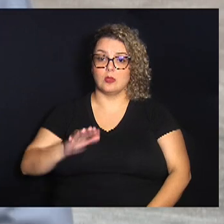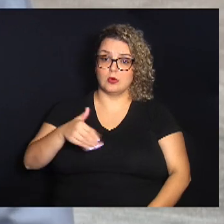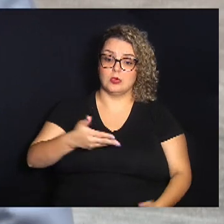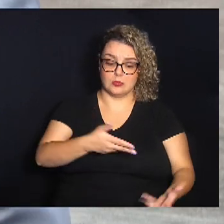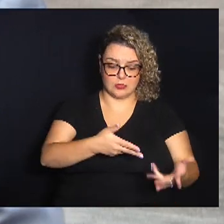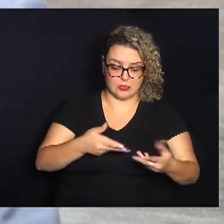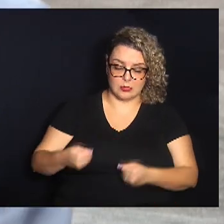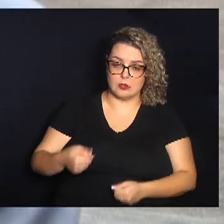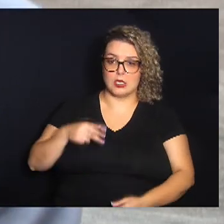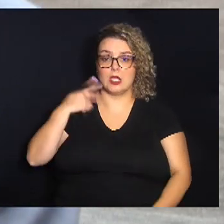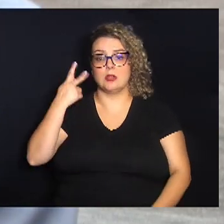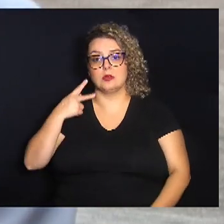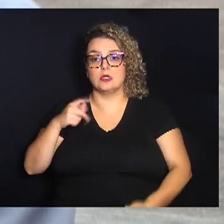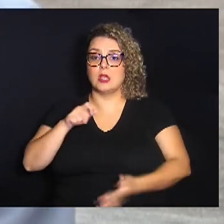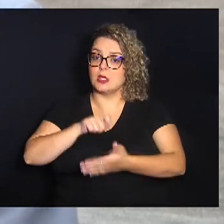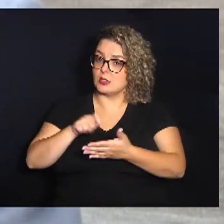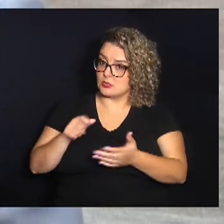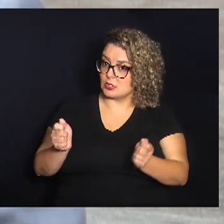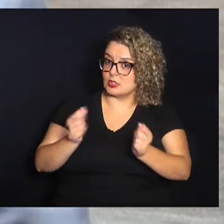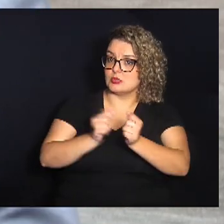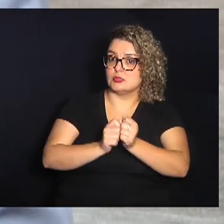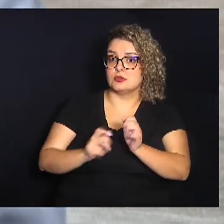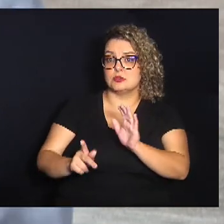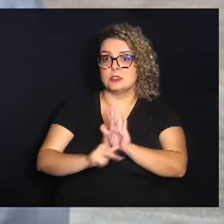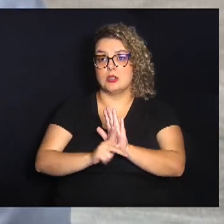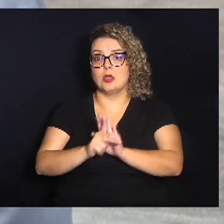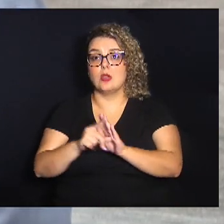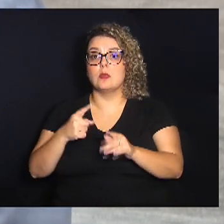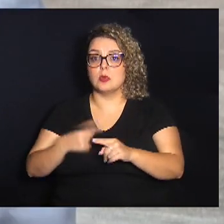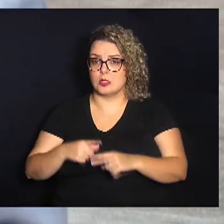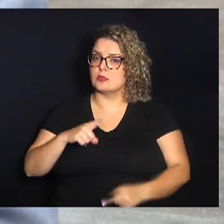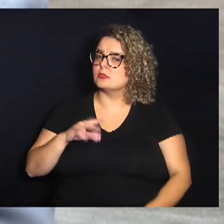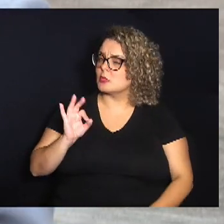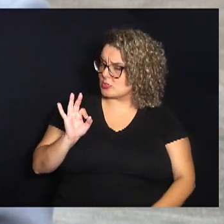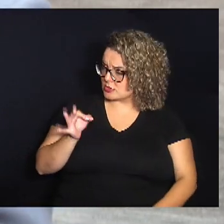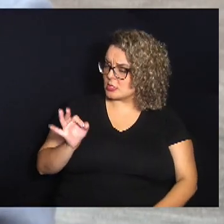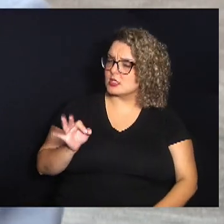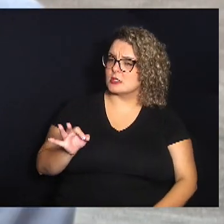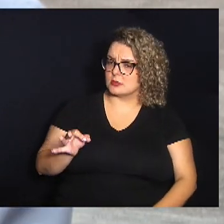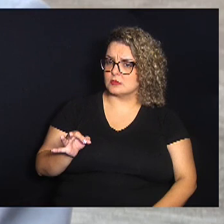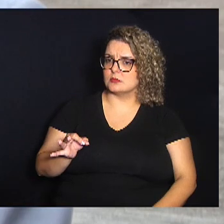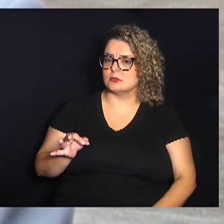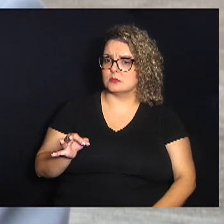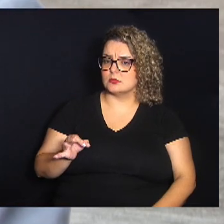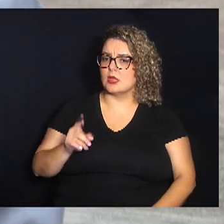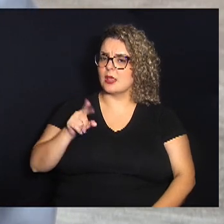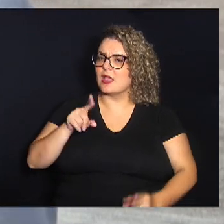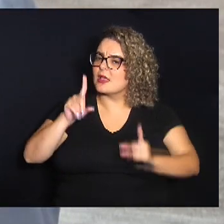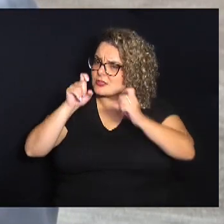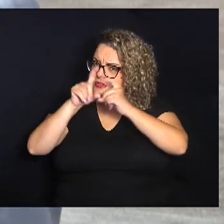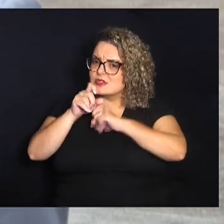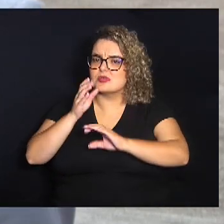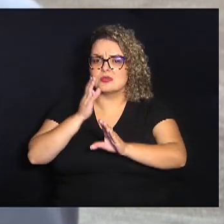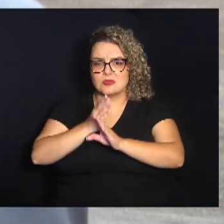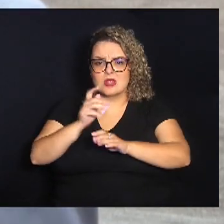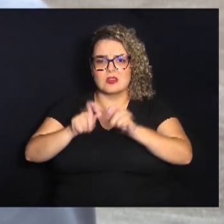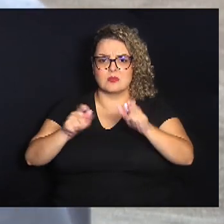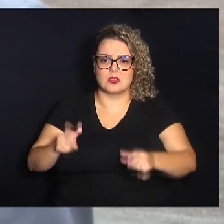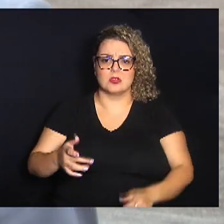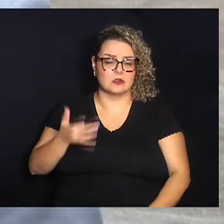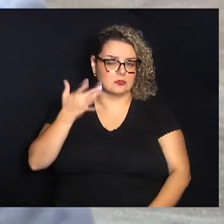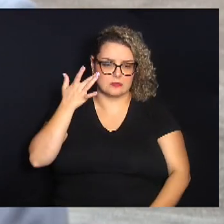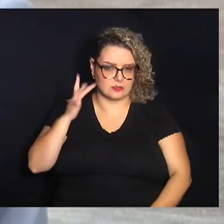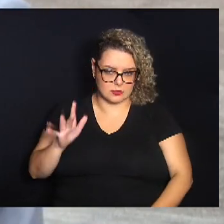colegas parlamentares a assinar junto com a gente esse projeto, porque eu tenho certeza que é difícil você encontrar uma pessoa que não conhece alguém